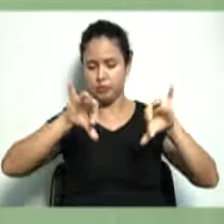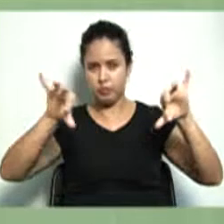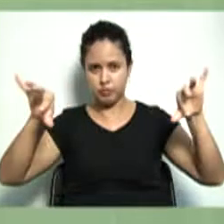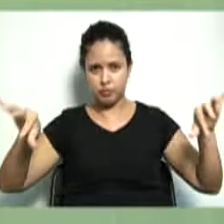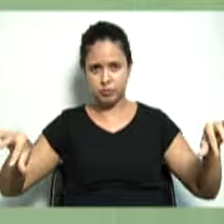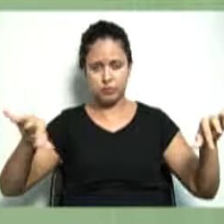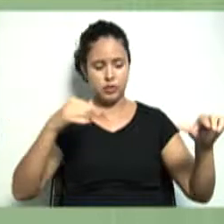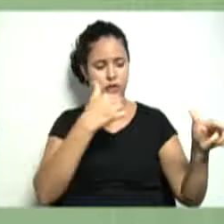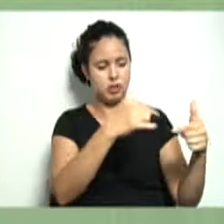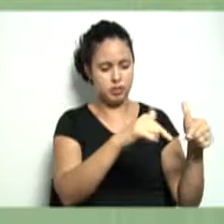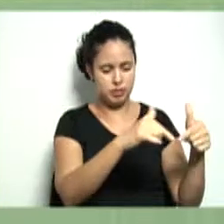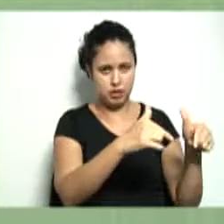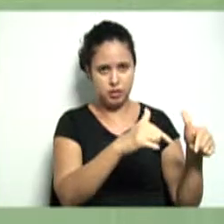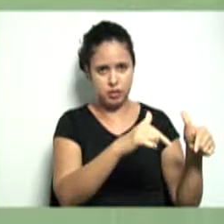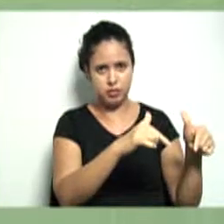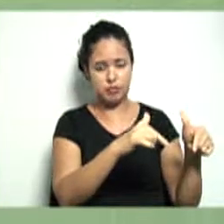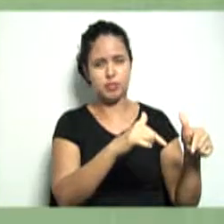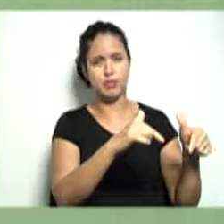do trabalho,